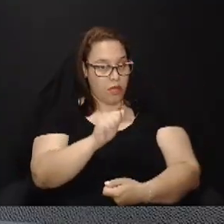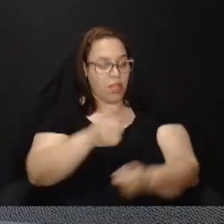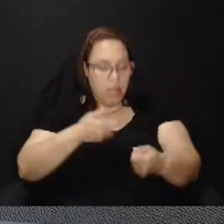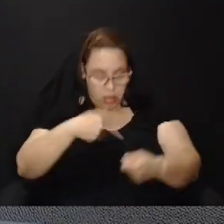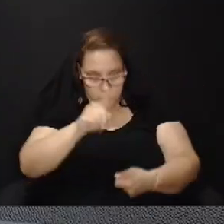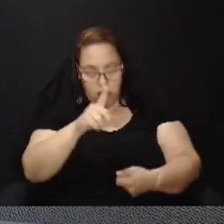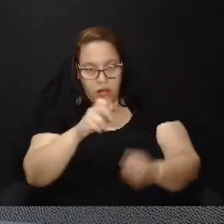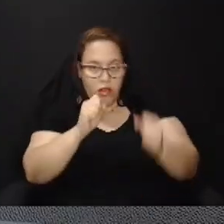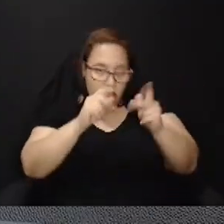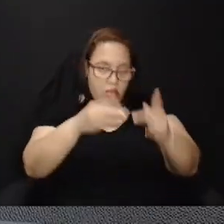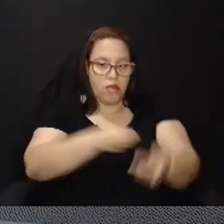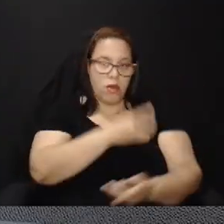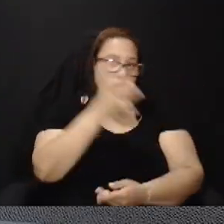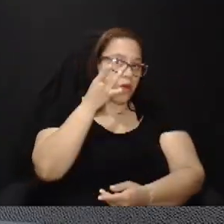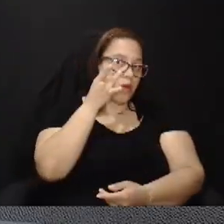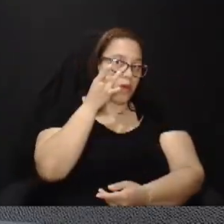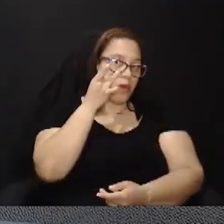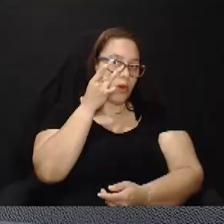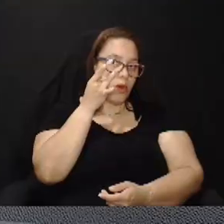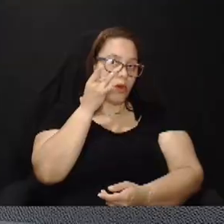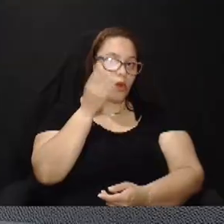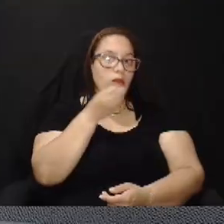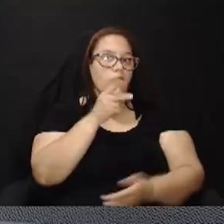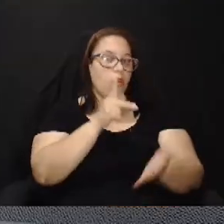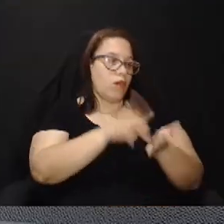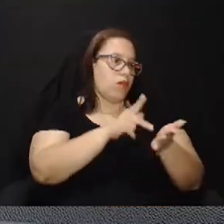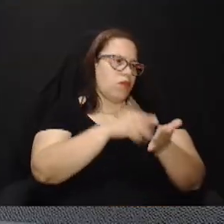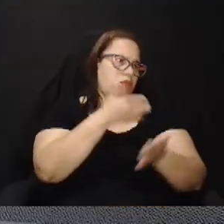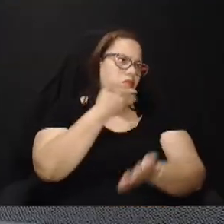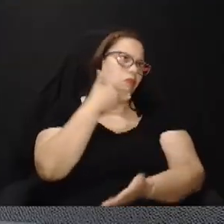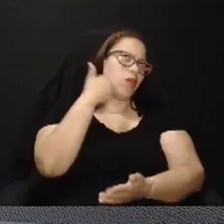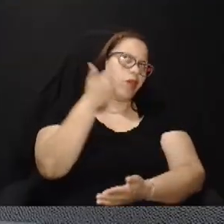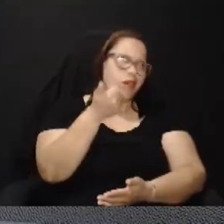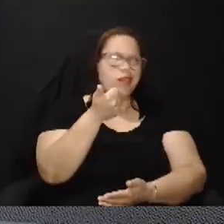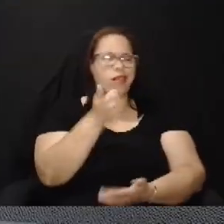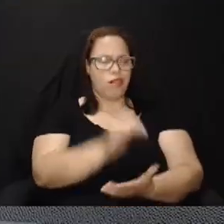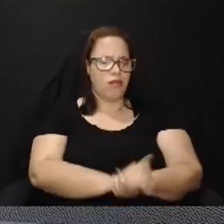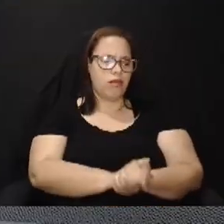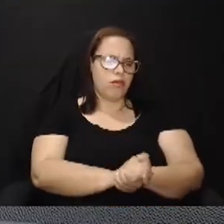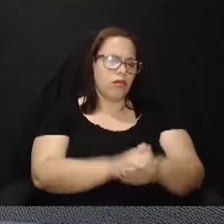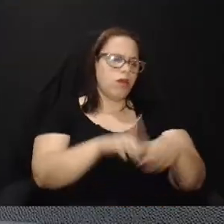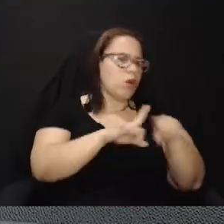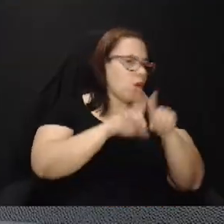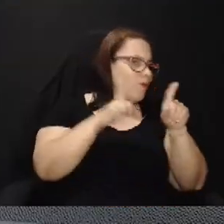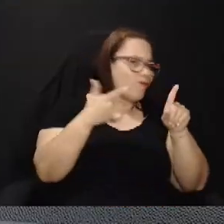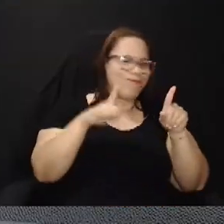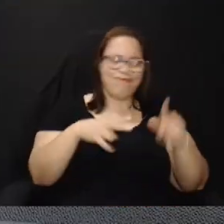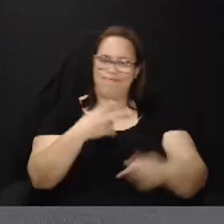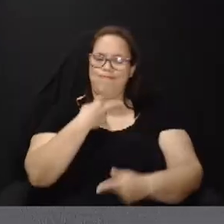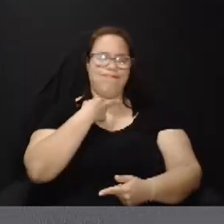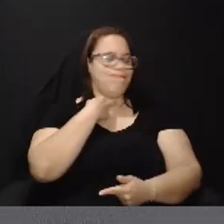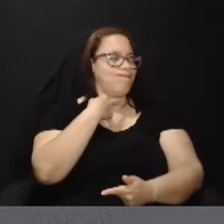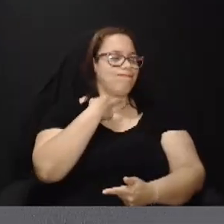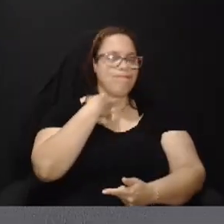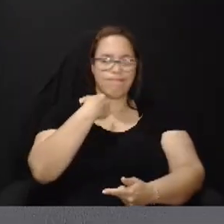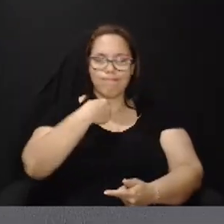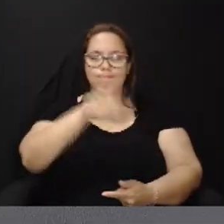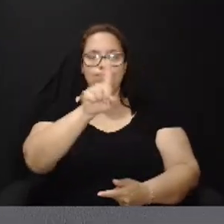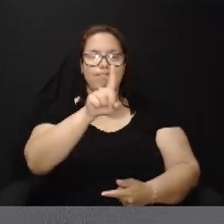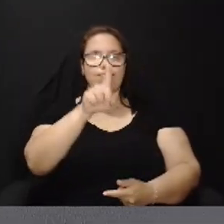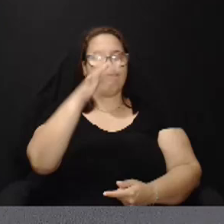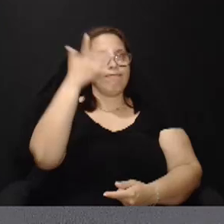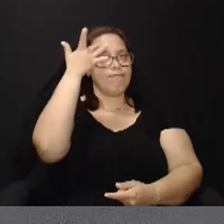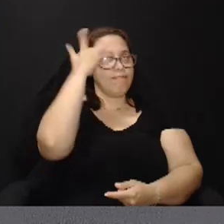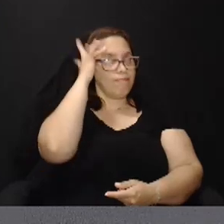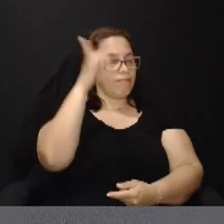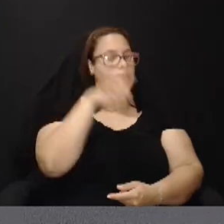pessoalmente. Até, vou falar a verdade, até prefiro, acho melhor. Mas em não podendo ir, né, eu acho que ter a